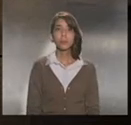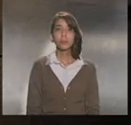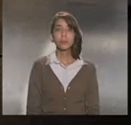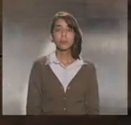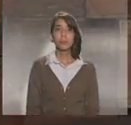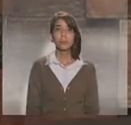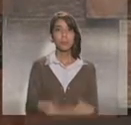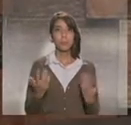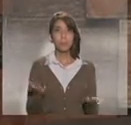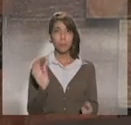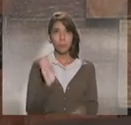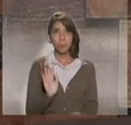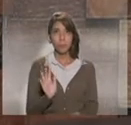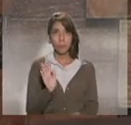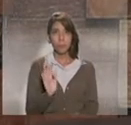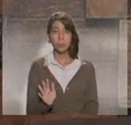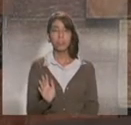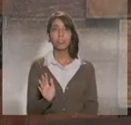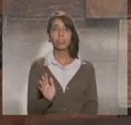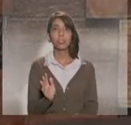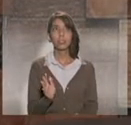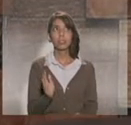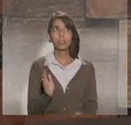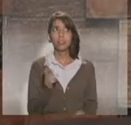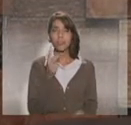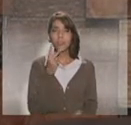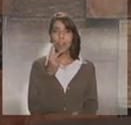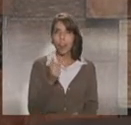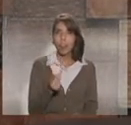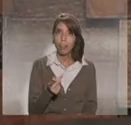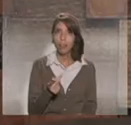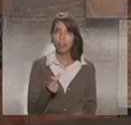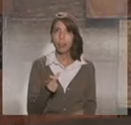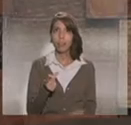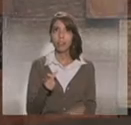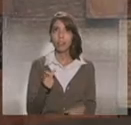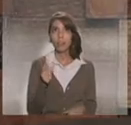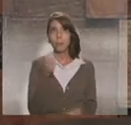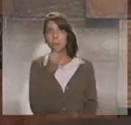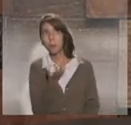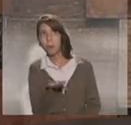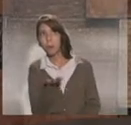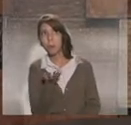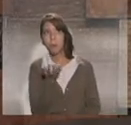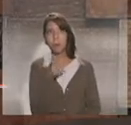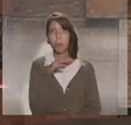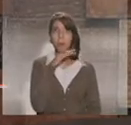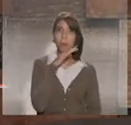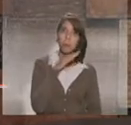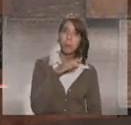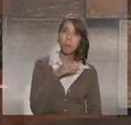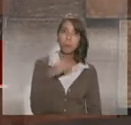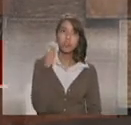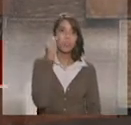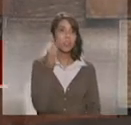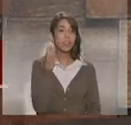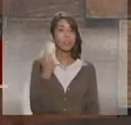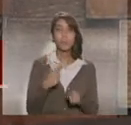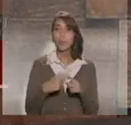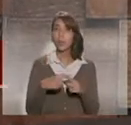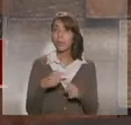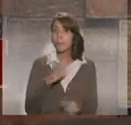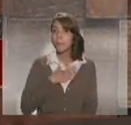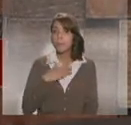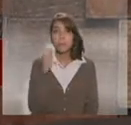mas não dá pra dizer oh oh oh que é bom eo que é ruim dessa experiência porque essa foi a experiência